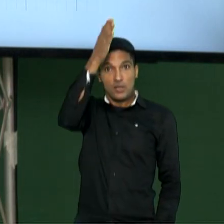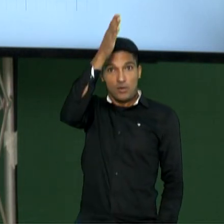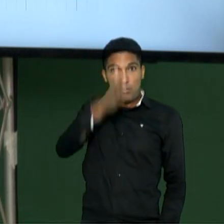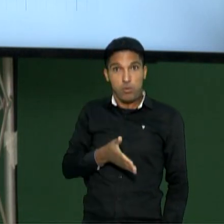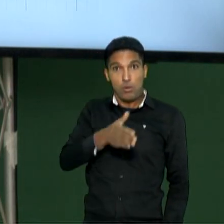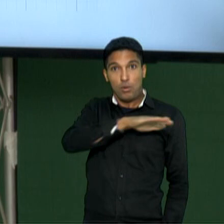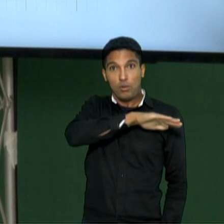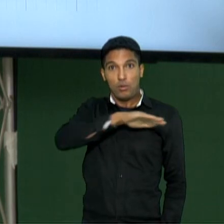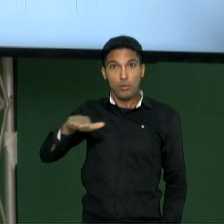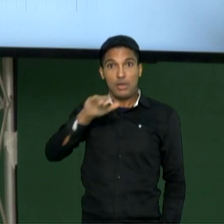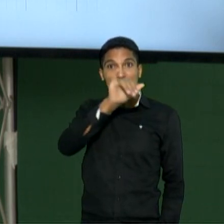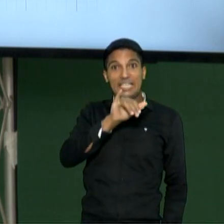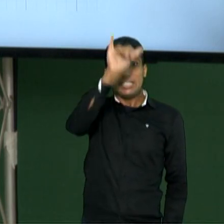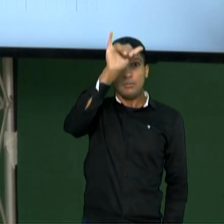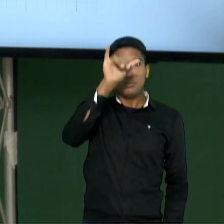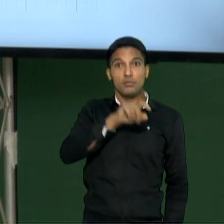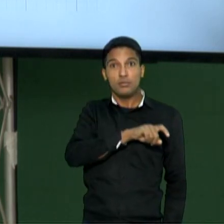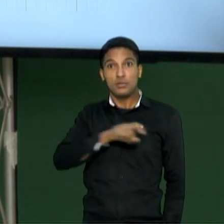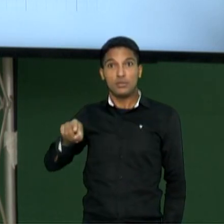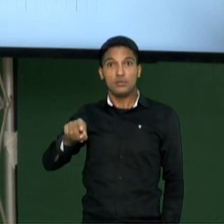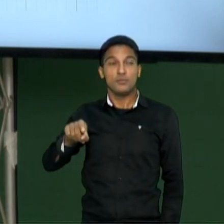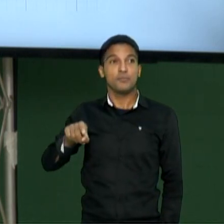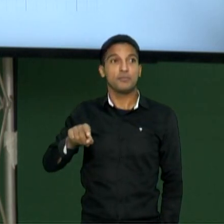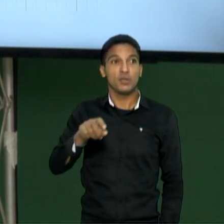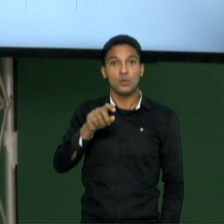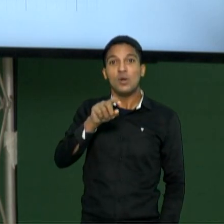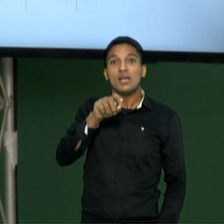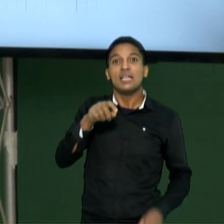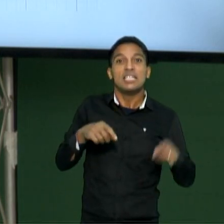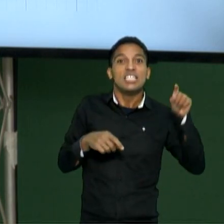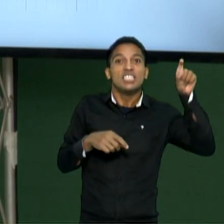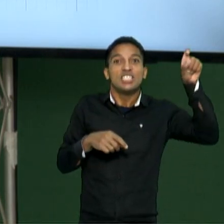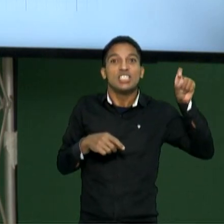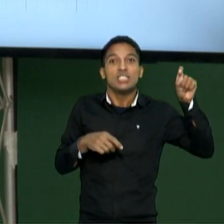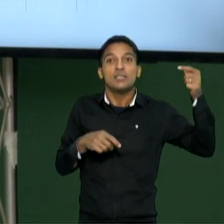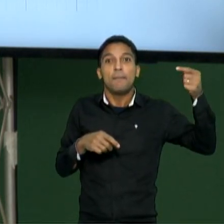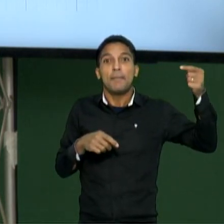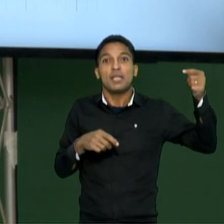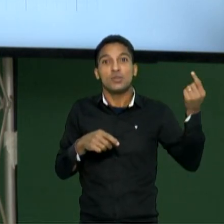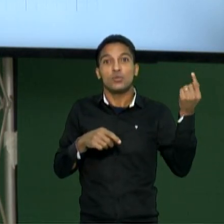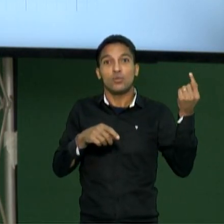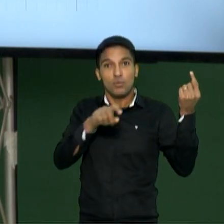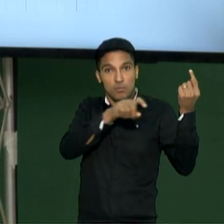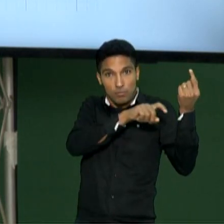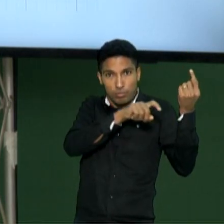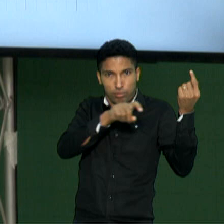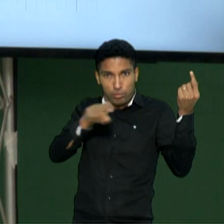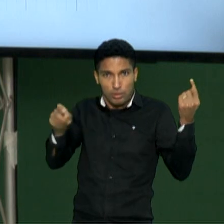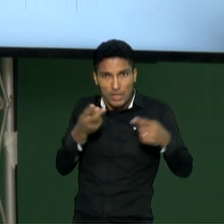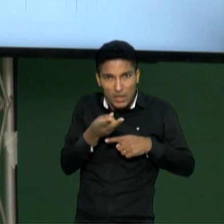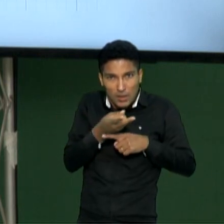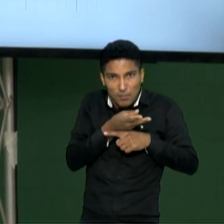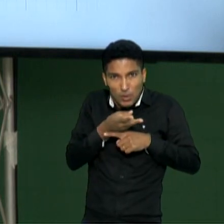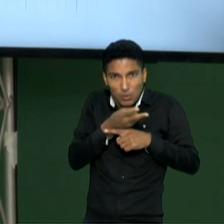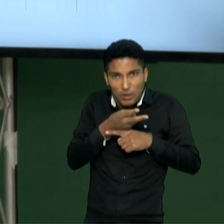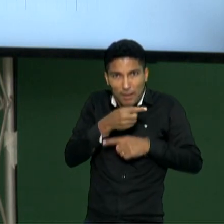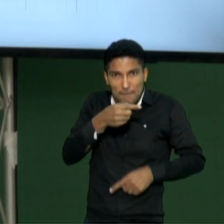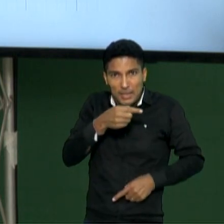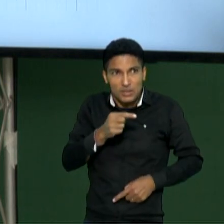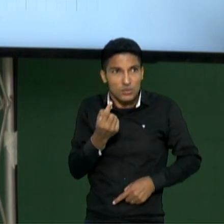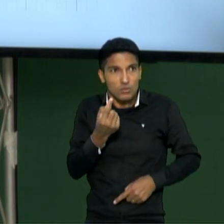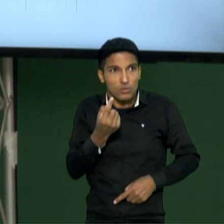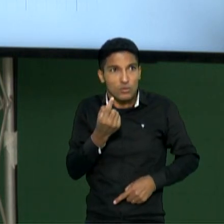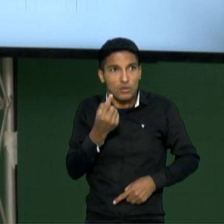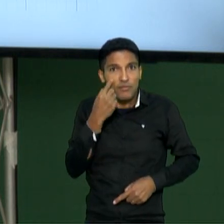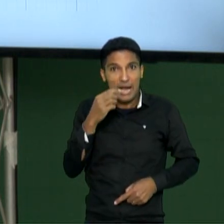vertical é a reta y. Então, se o x é menos 1, na reta horizontal você procura o menos 1. No ponto de encontro das duas